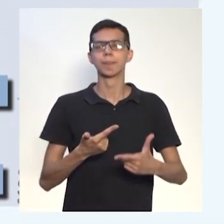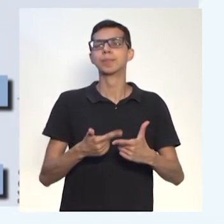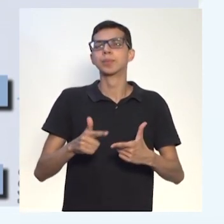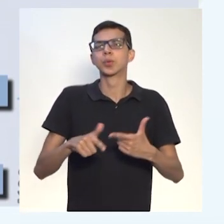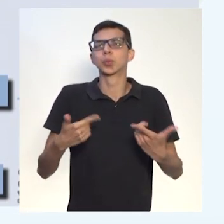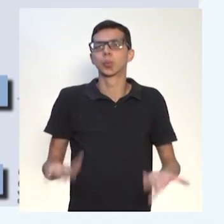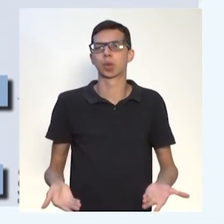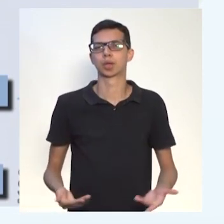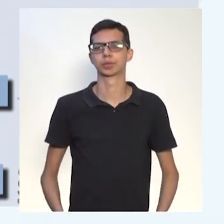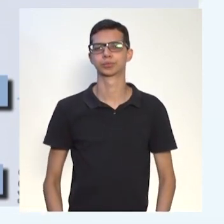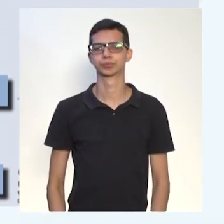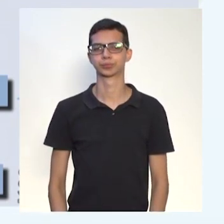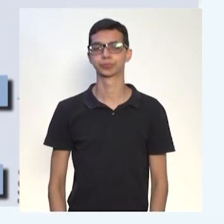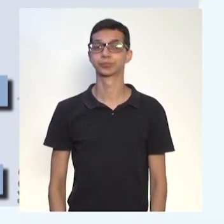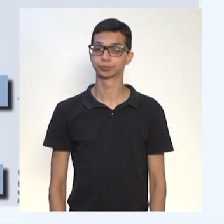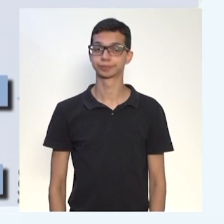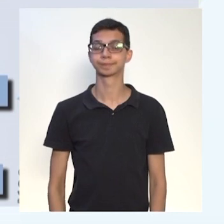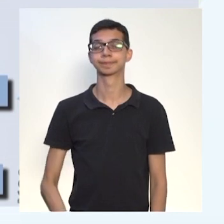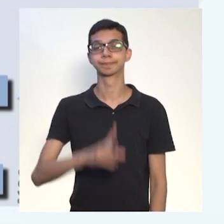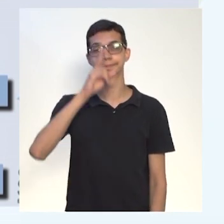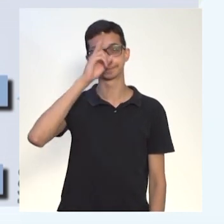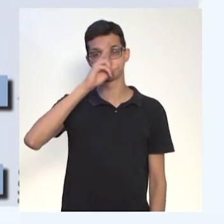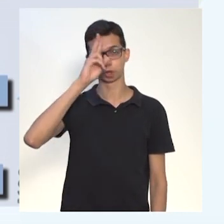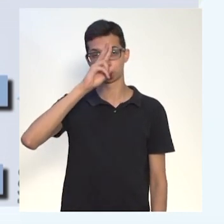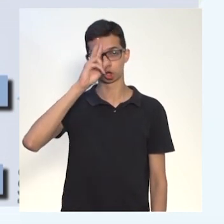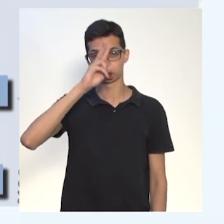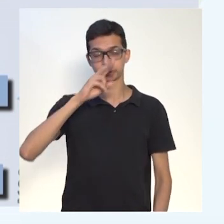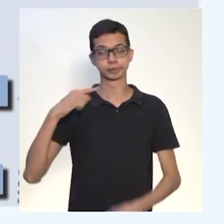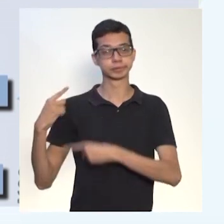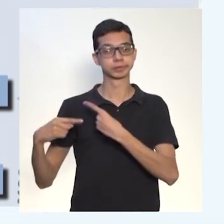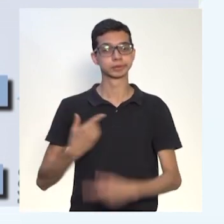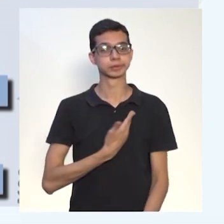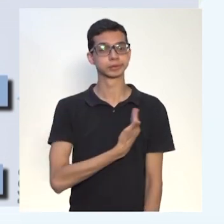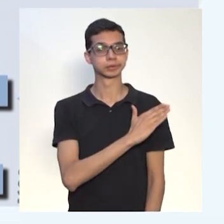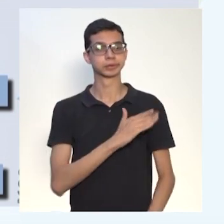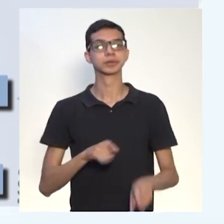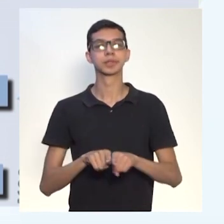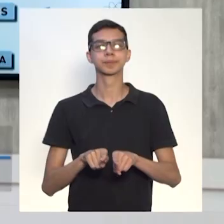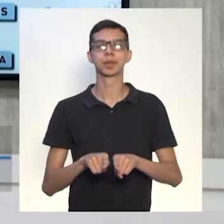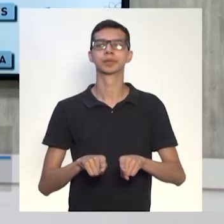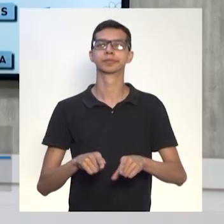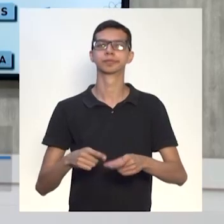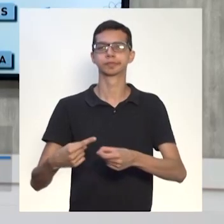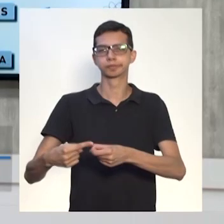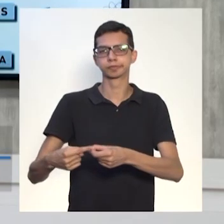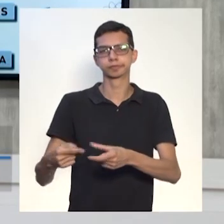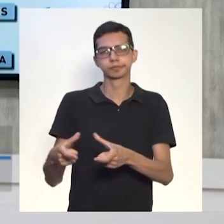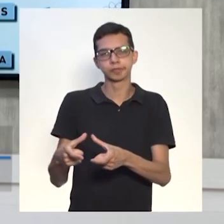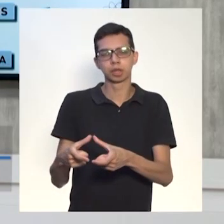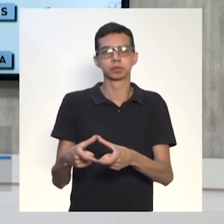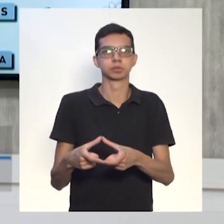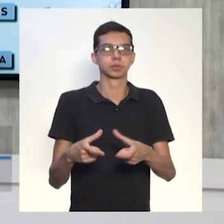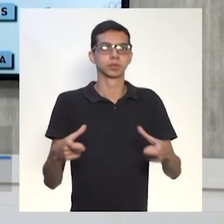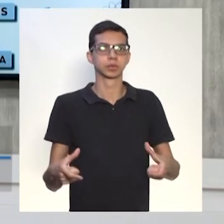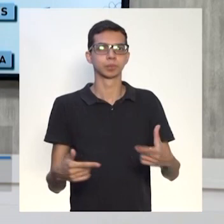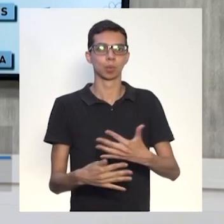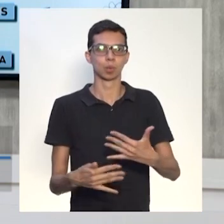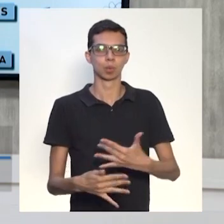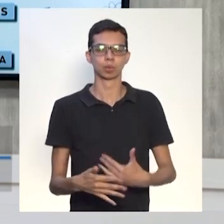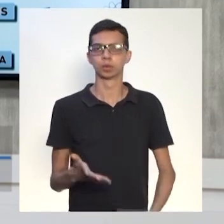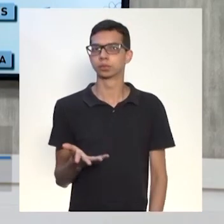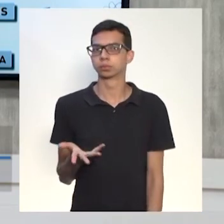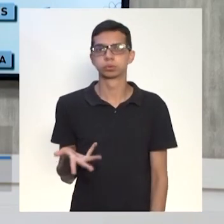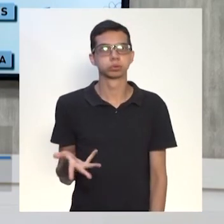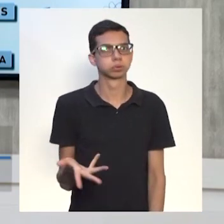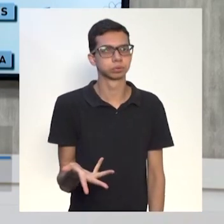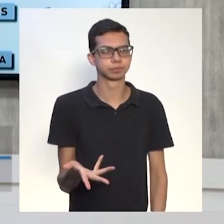urbanização acelerada. Printou a tela? Deu para entender? Tá para ficar claro? Então, o que a